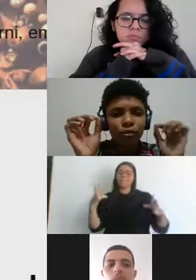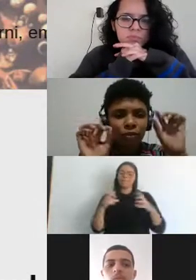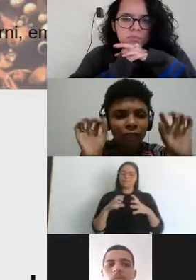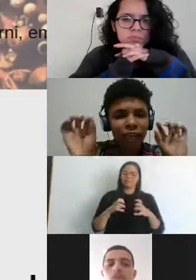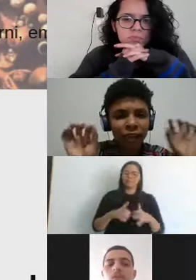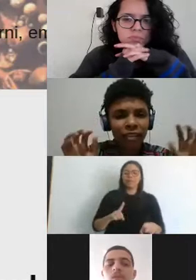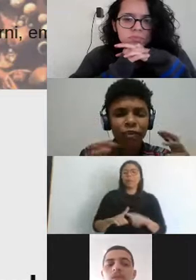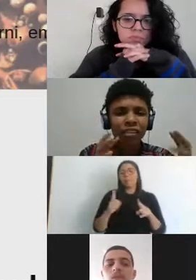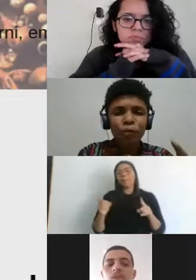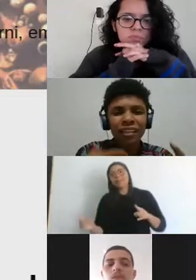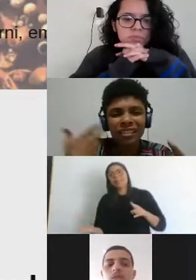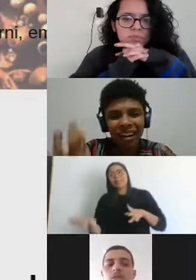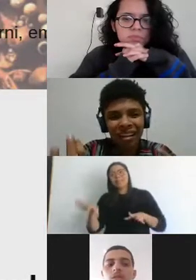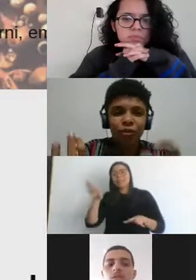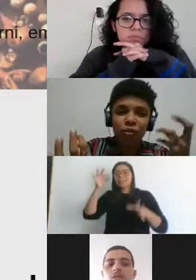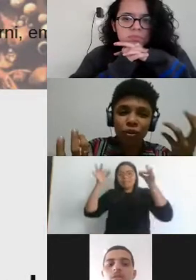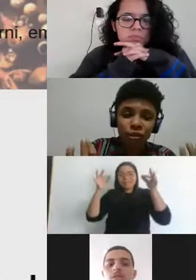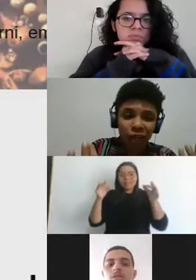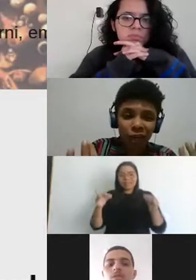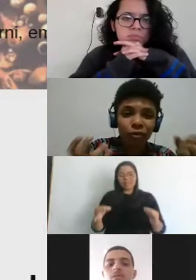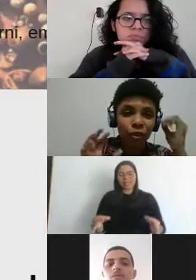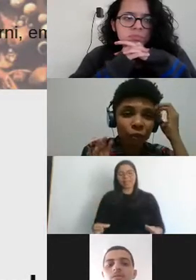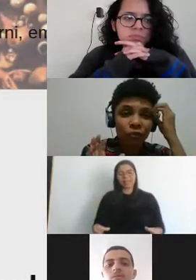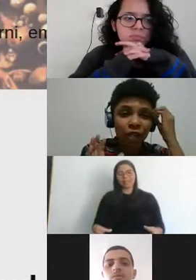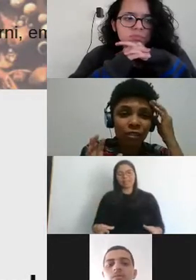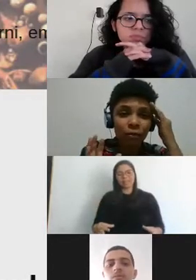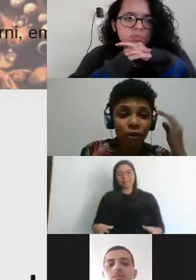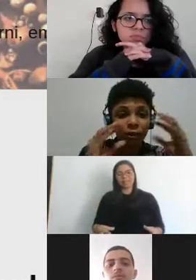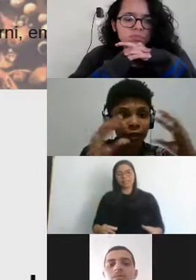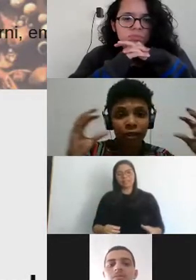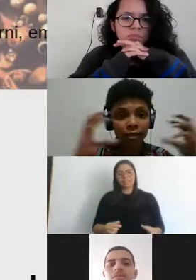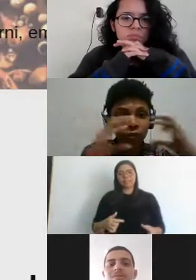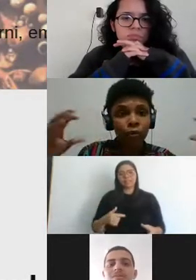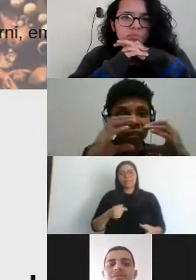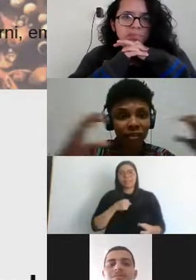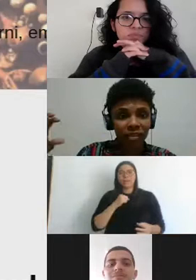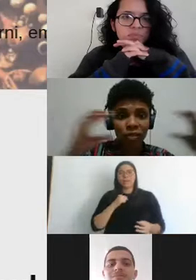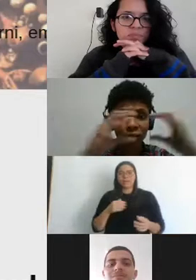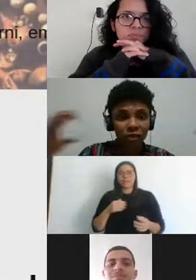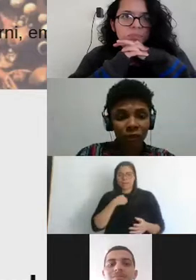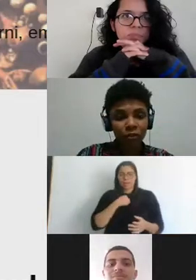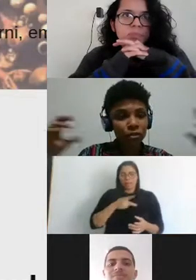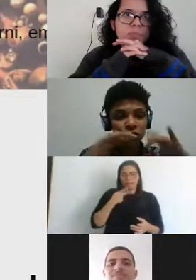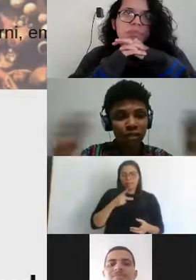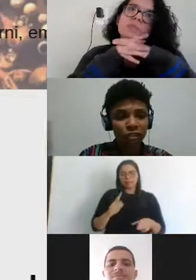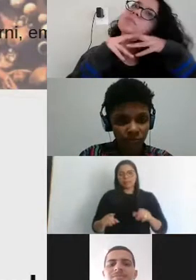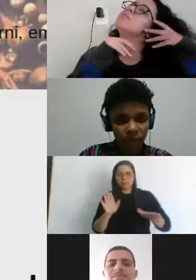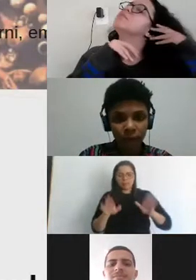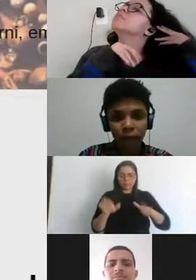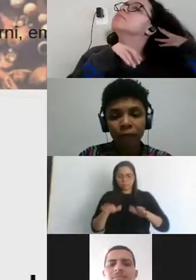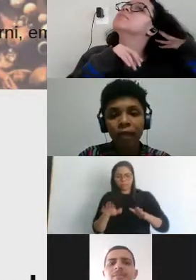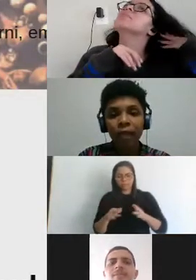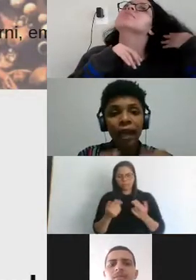outras detalhes alguns atualizar sobre as Colonial eu tenho medo de falar assim porque ele sempre comentando vocês estão no mesmo período de